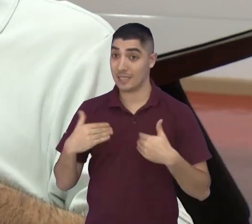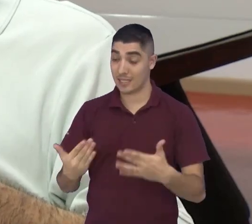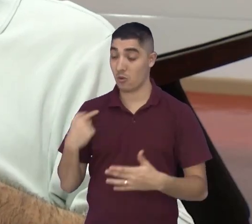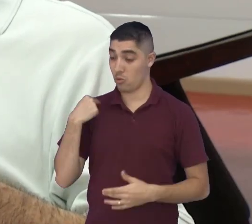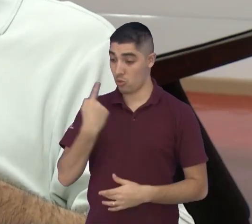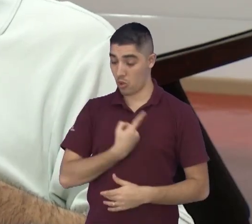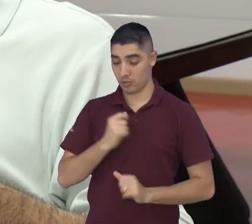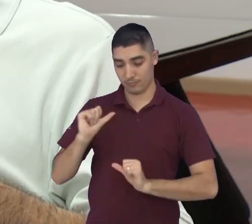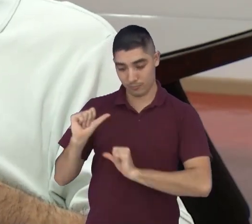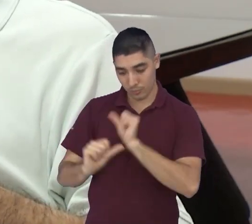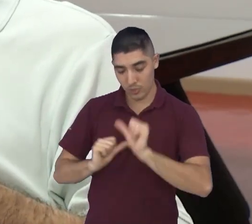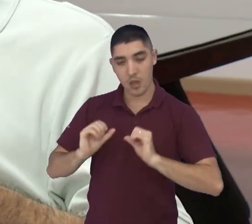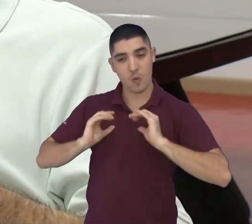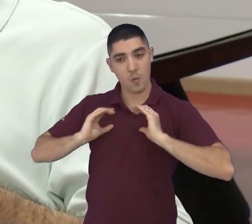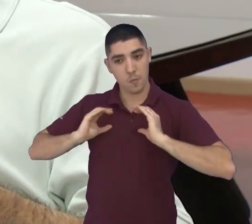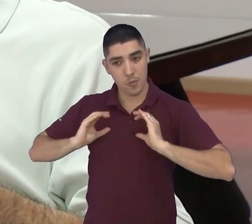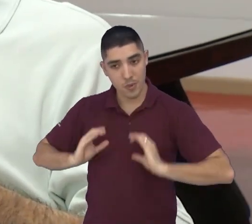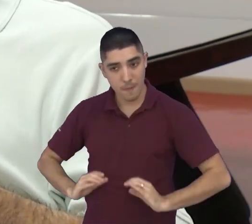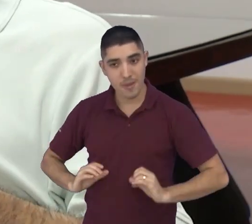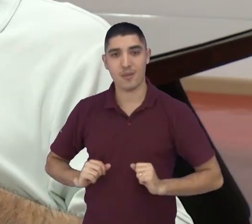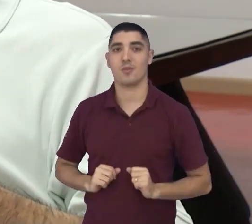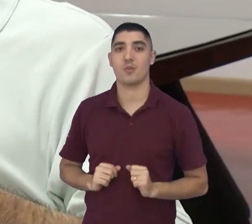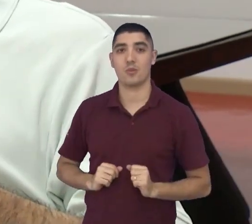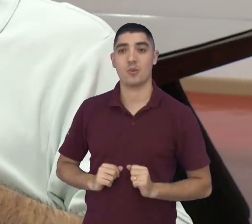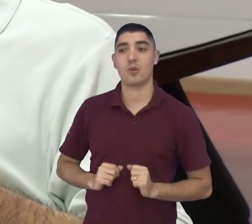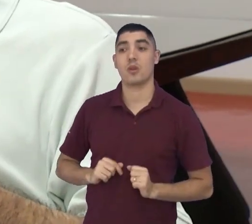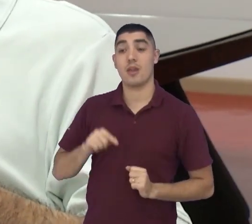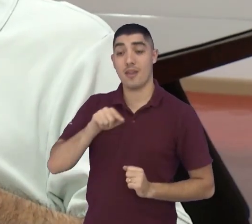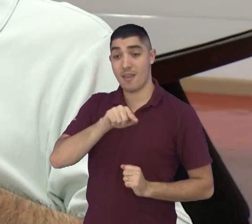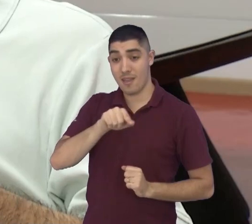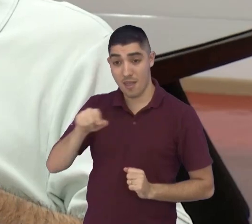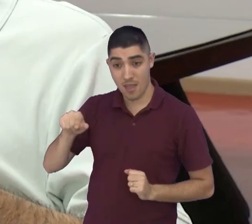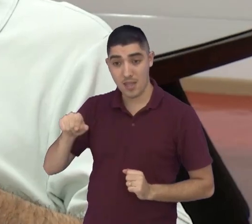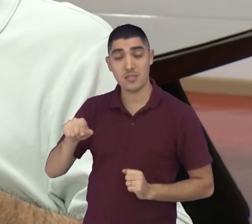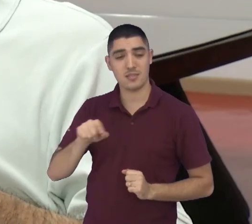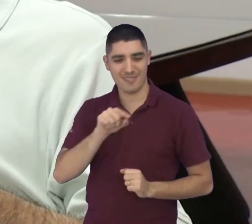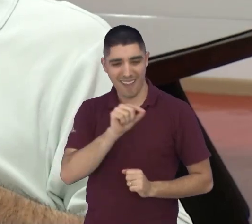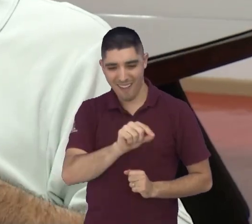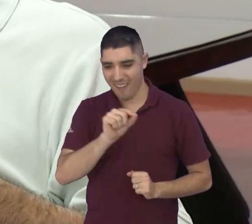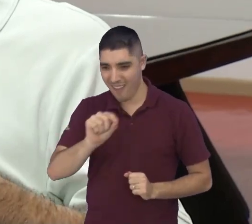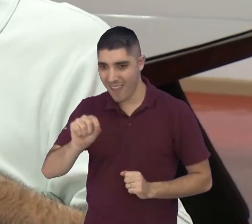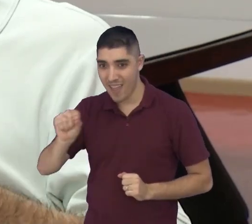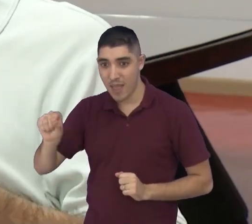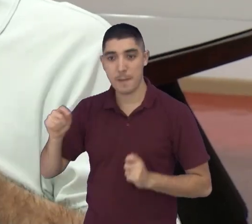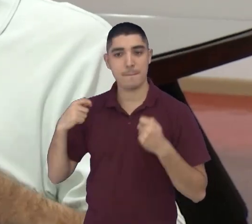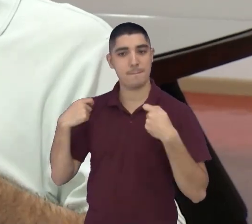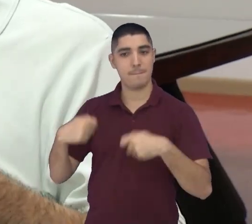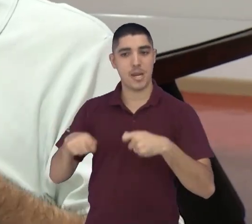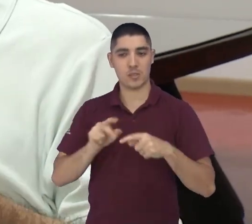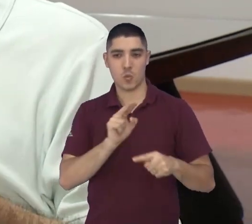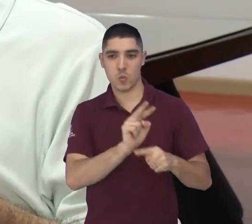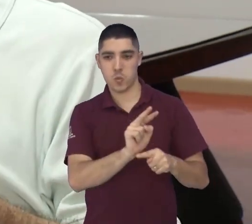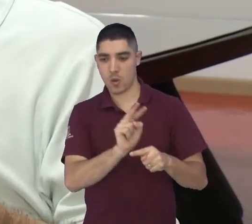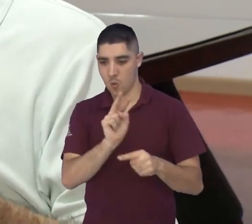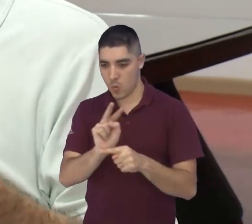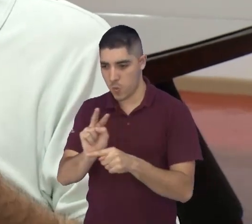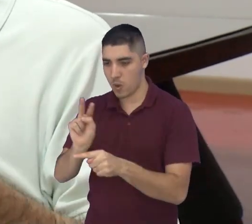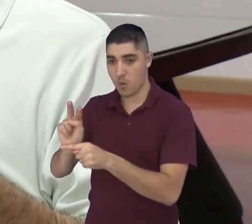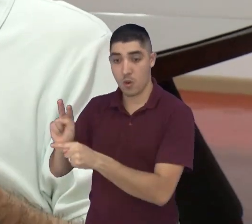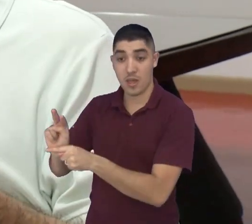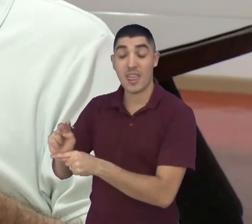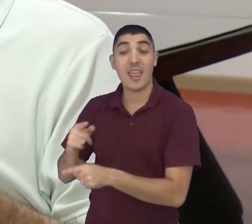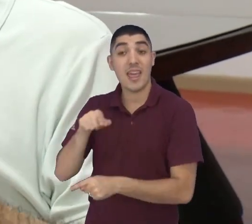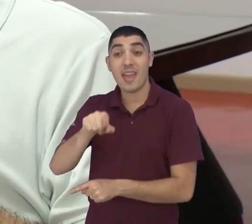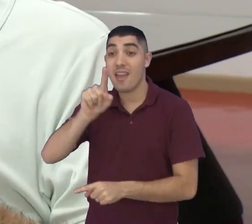determinados prédios, determinadas situações, elas devem ser conservadas, porque fazem parte da história. É como